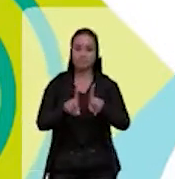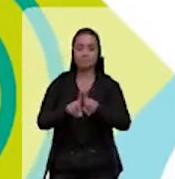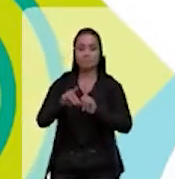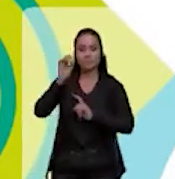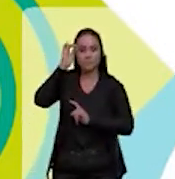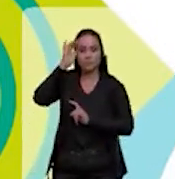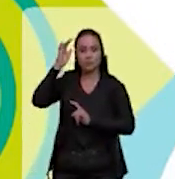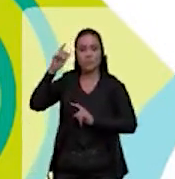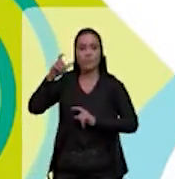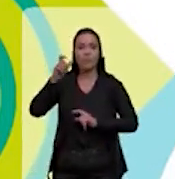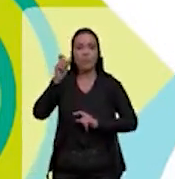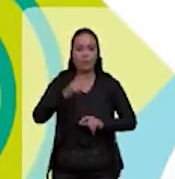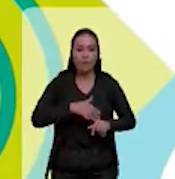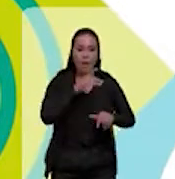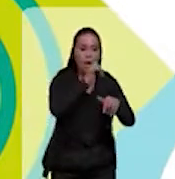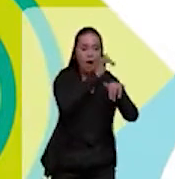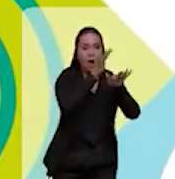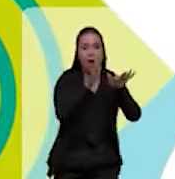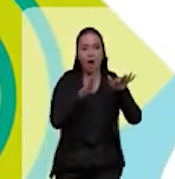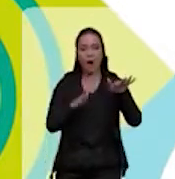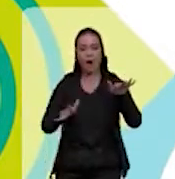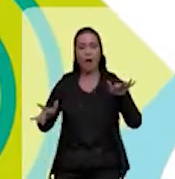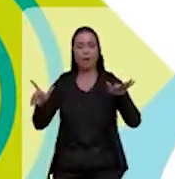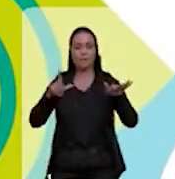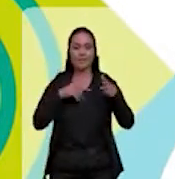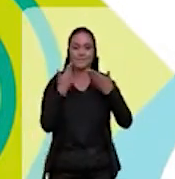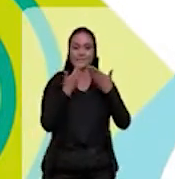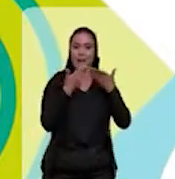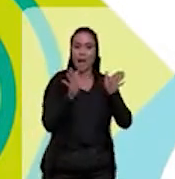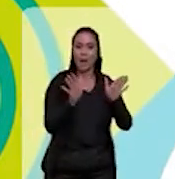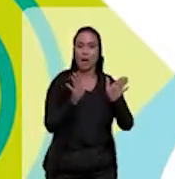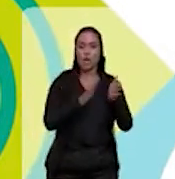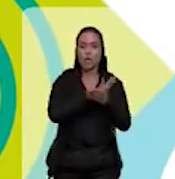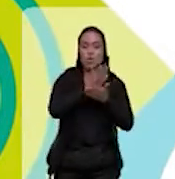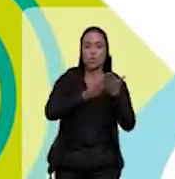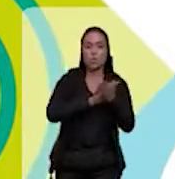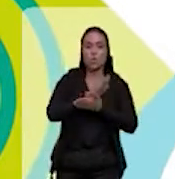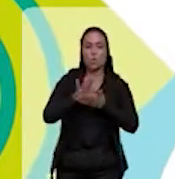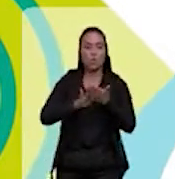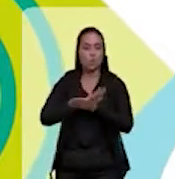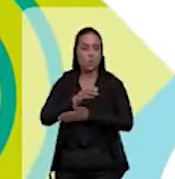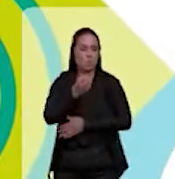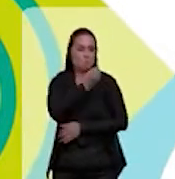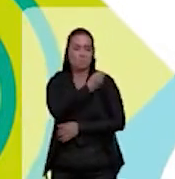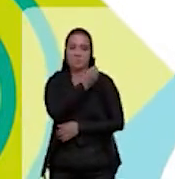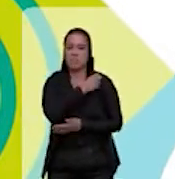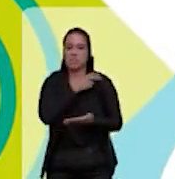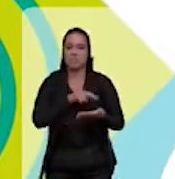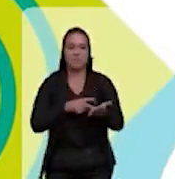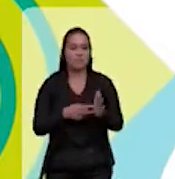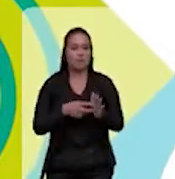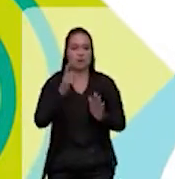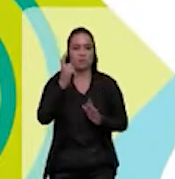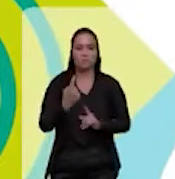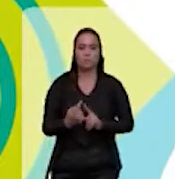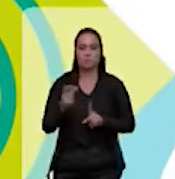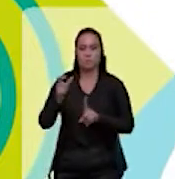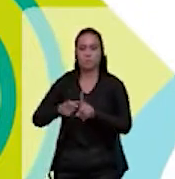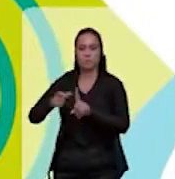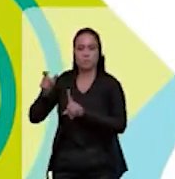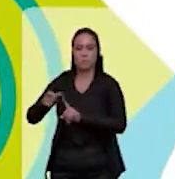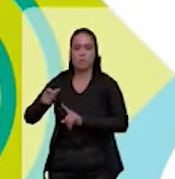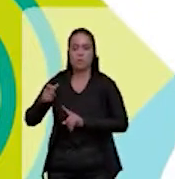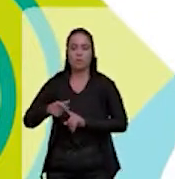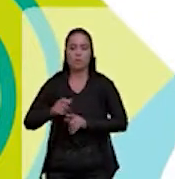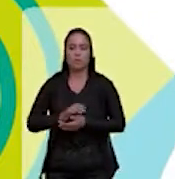é um rio adotado de inúmeros afluentes que se abrem para um sem número de significados os quais por sua vez estão